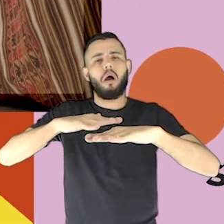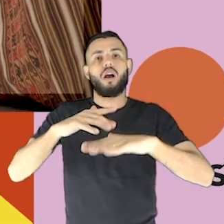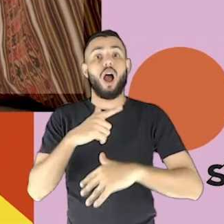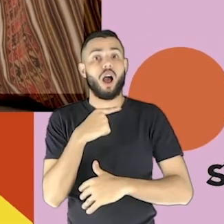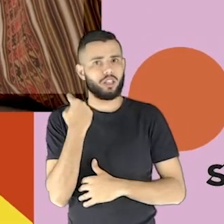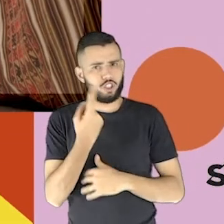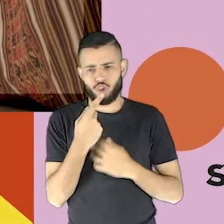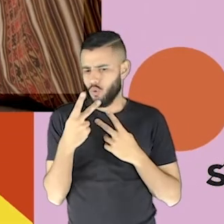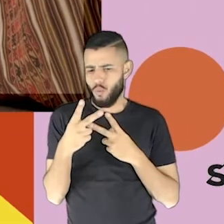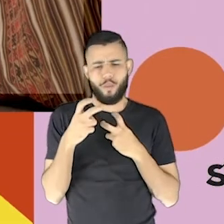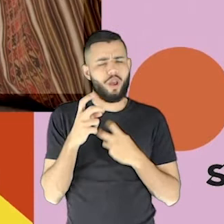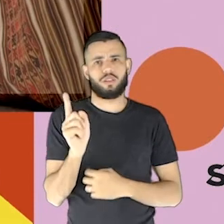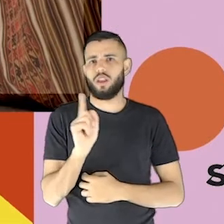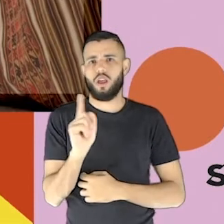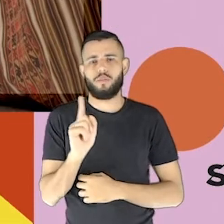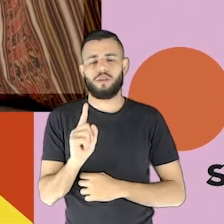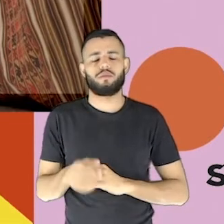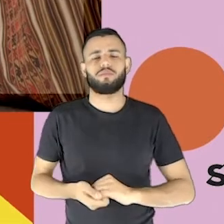correria.